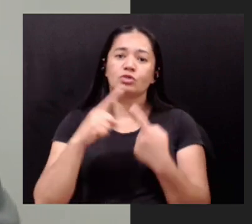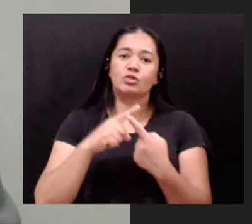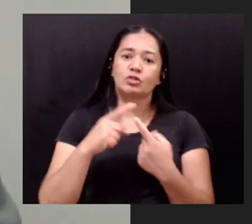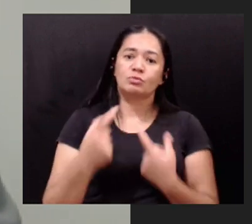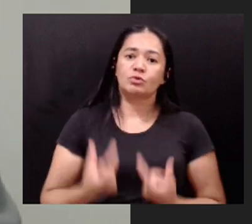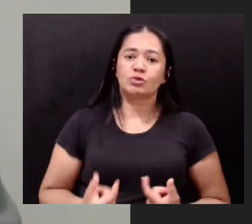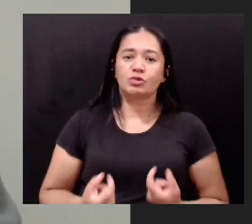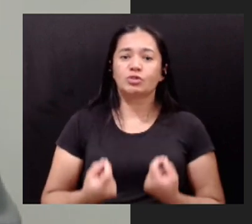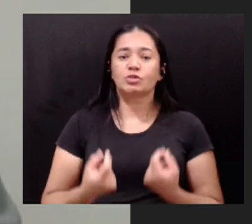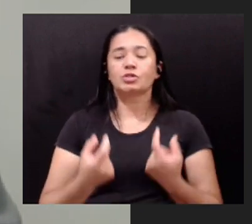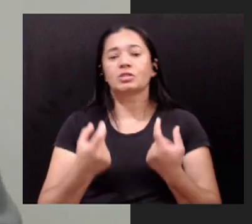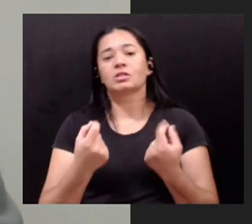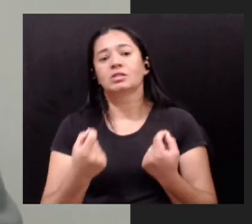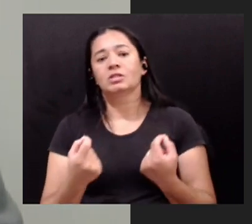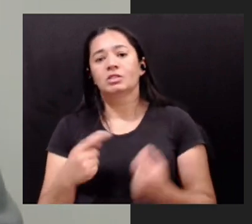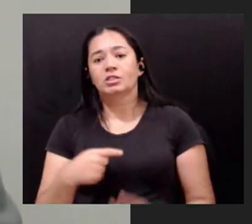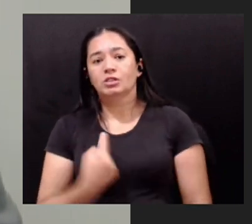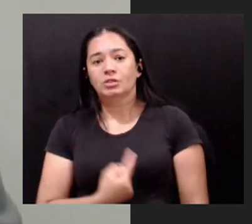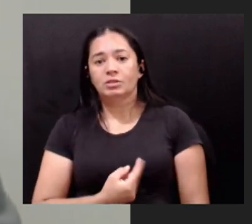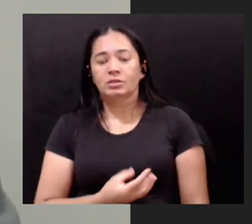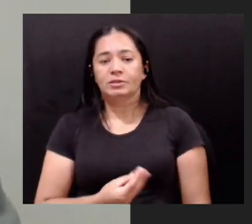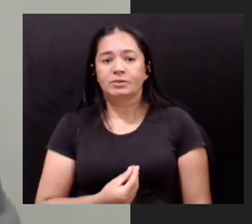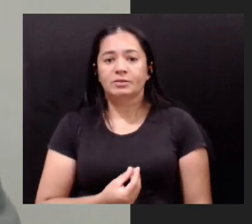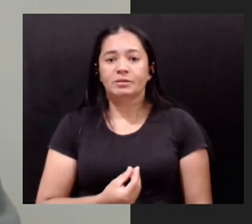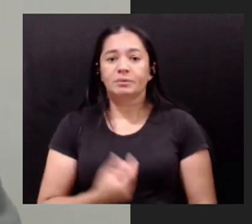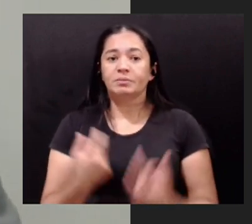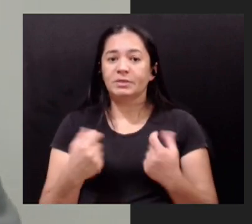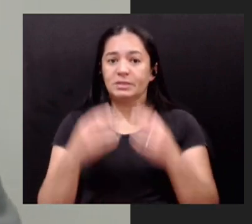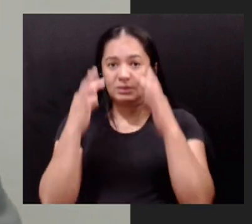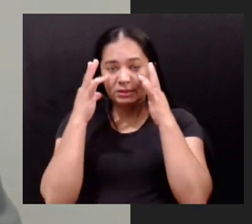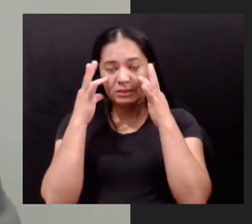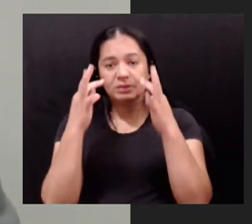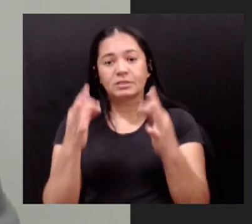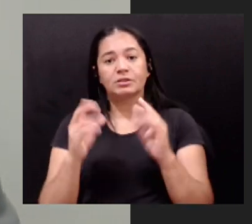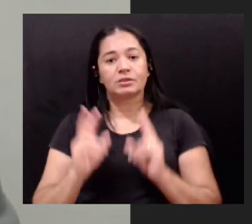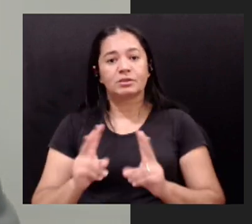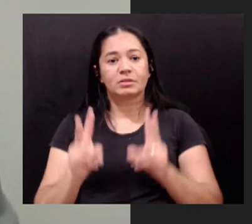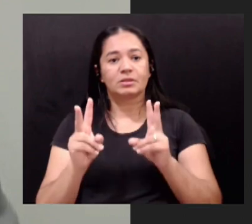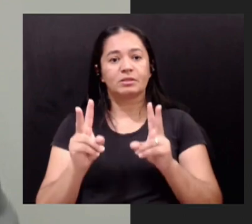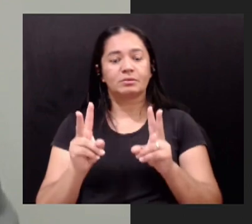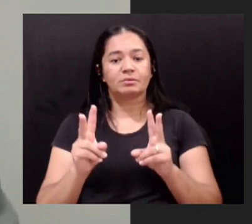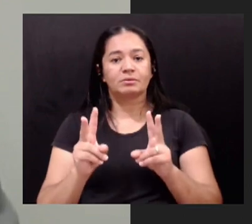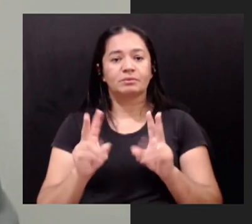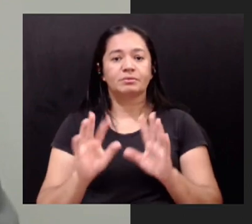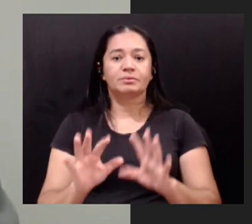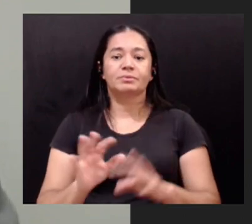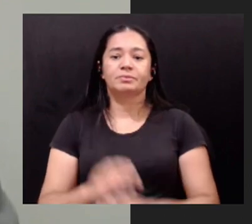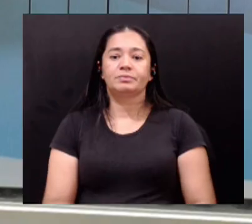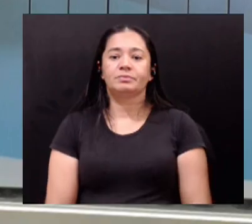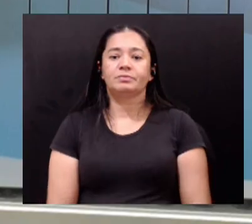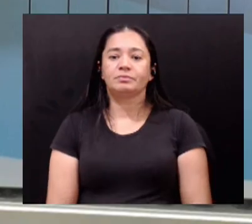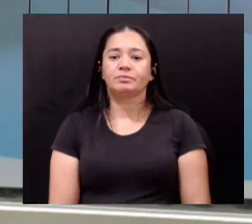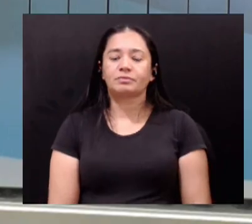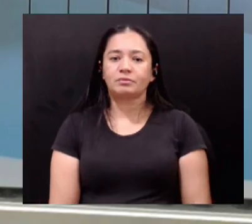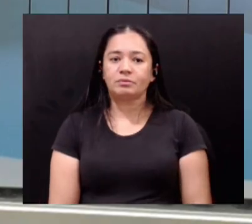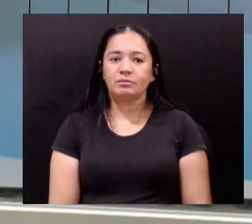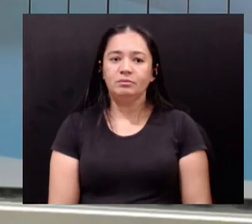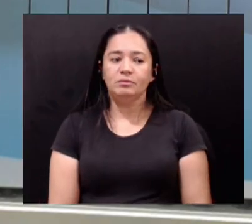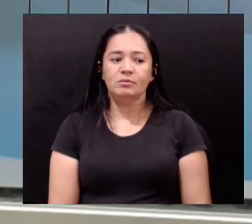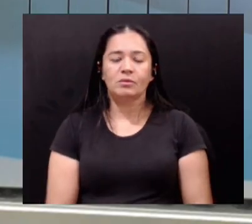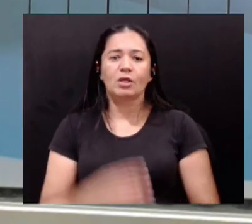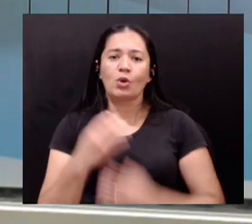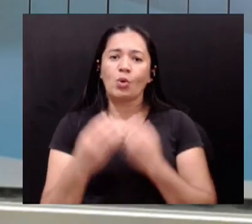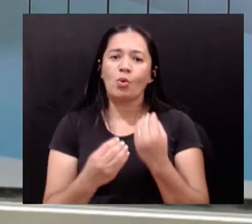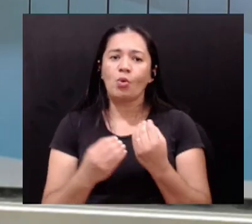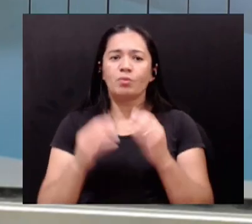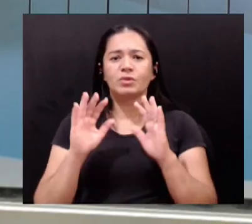a gente tem que estar sempre atento aí a essa questão. Exatamente, doutor. E como que essa bactéria ela